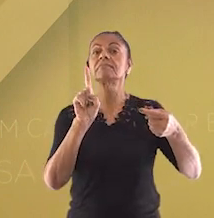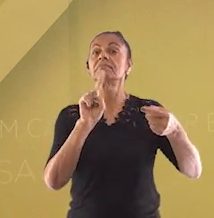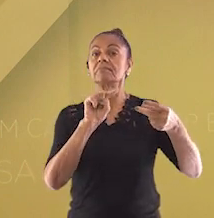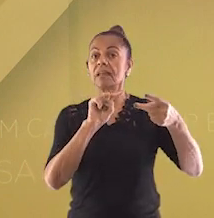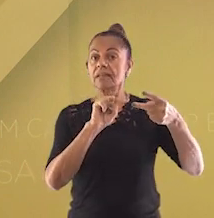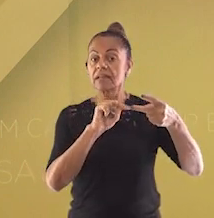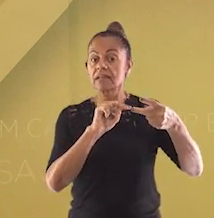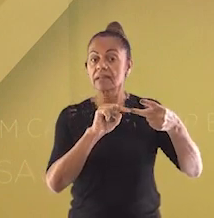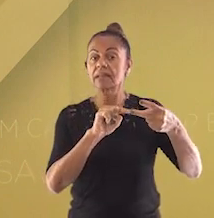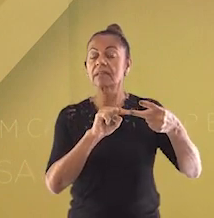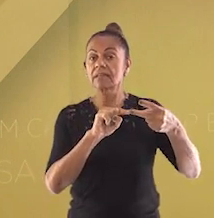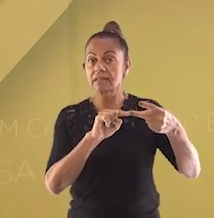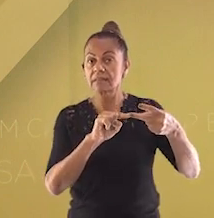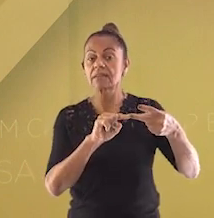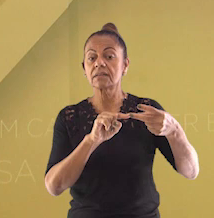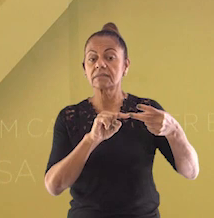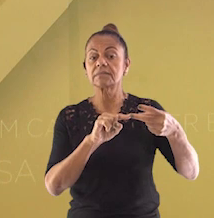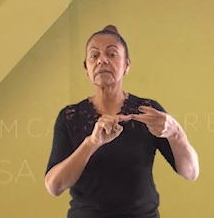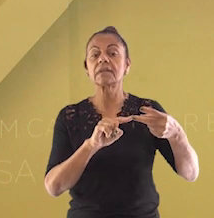incruct